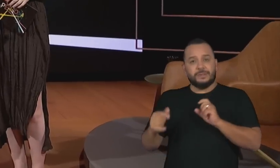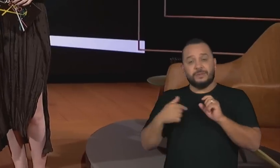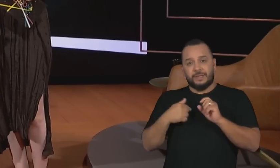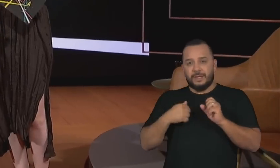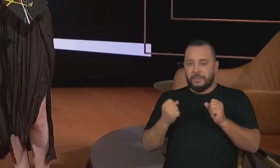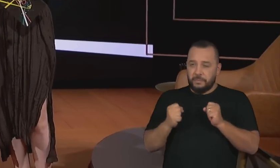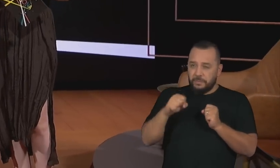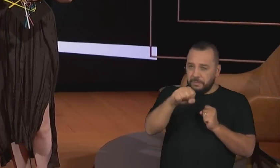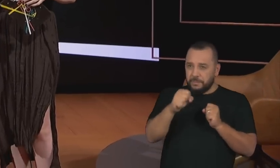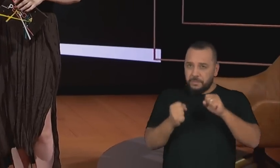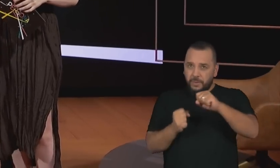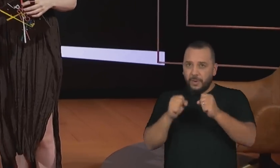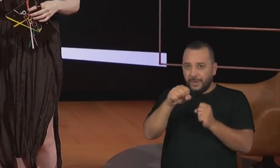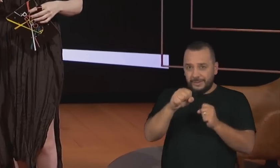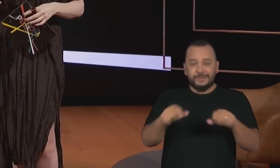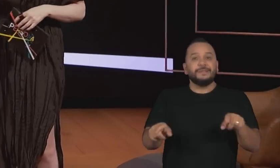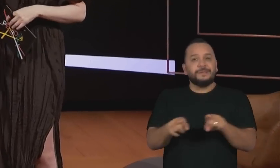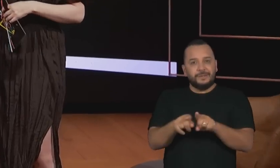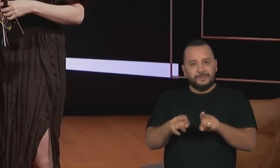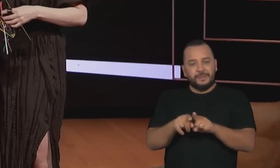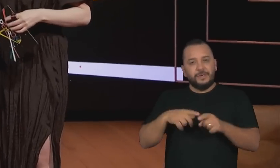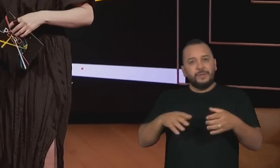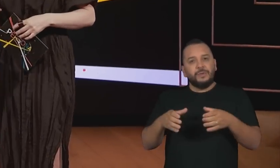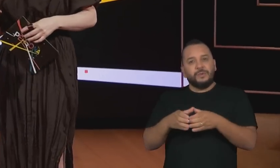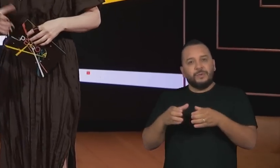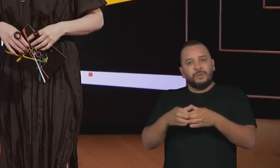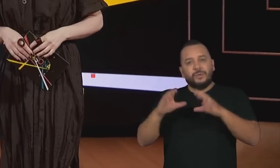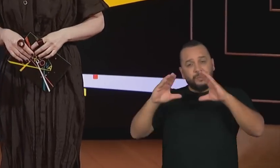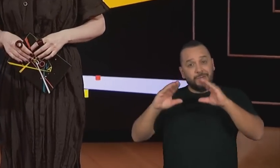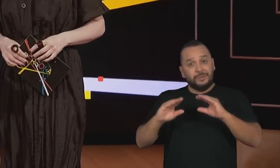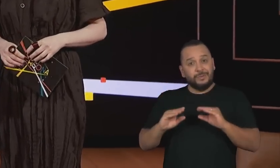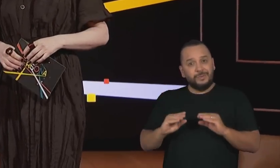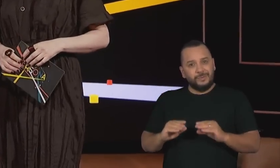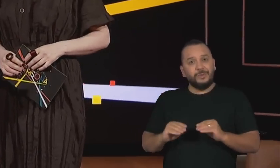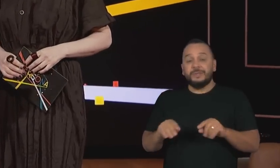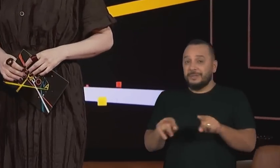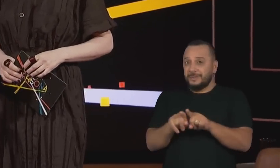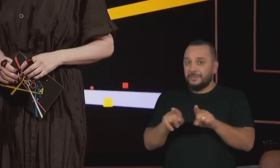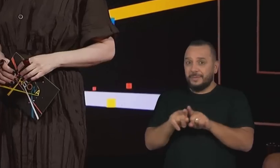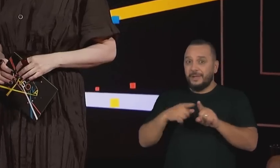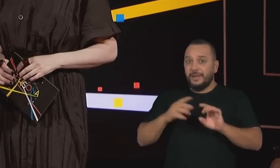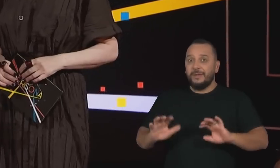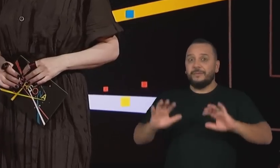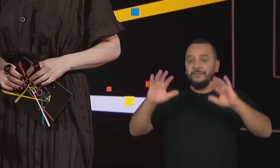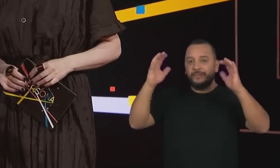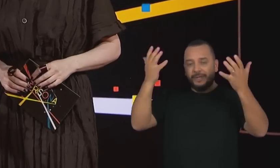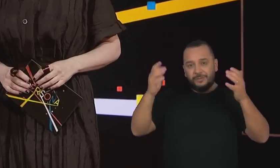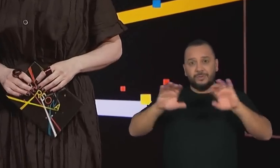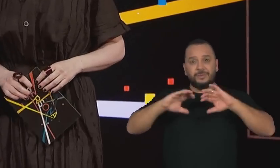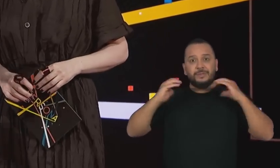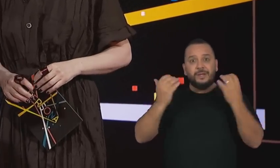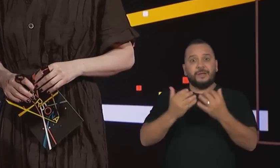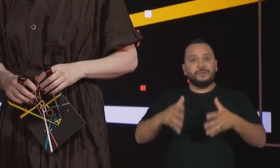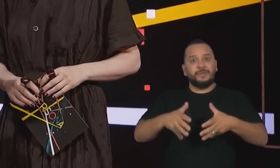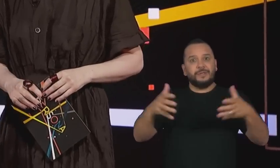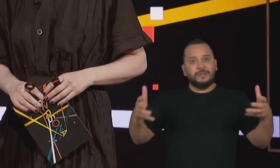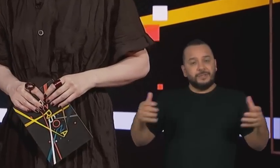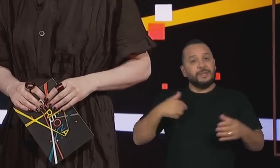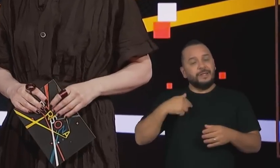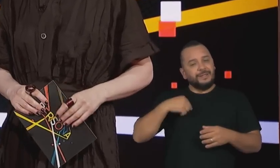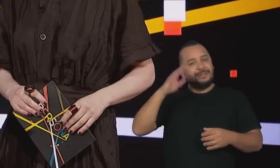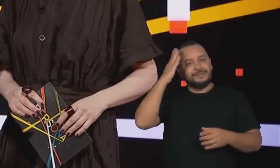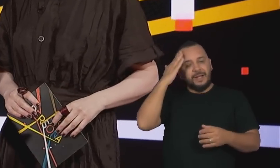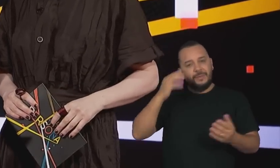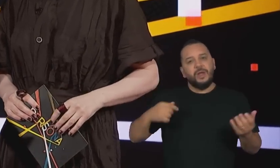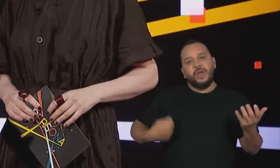boxe, num pequeno palco de um clube noturno ou num mega evento num grande estádio. Ele descobriu o rock logo cedo. Seu